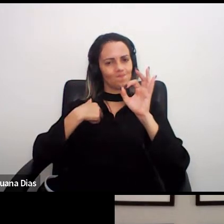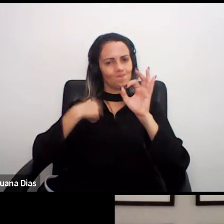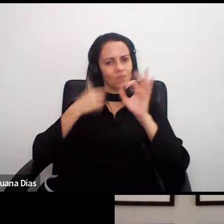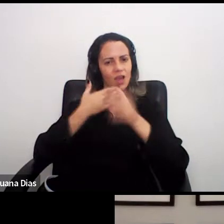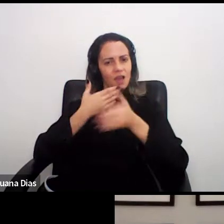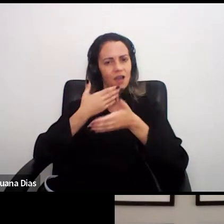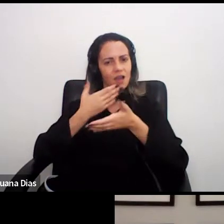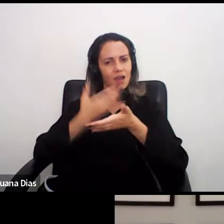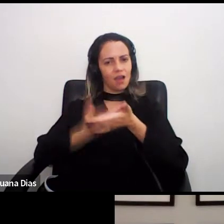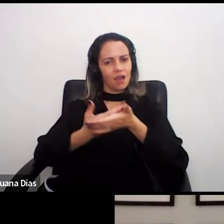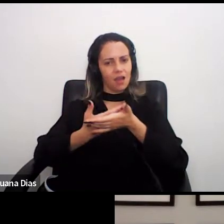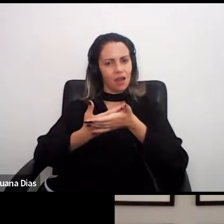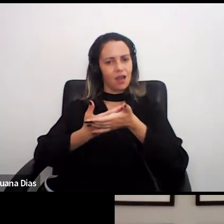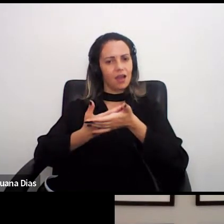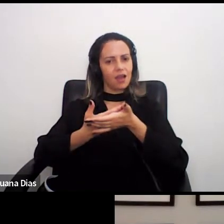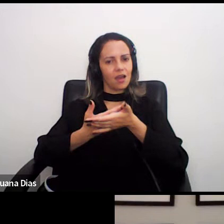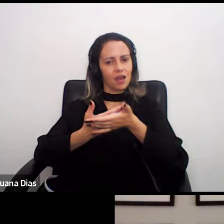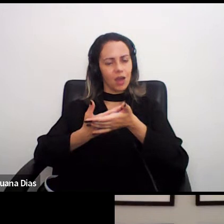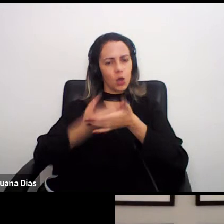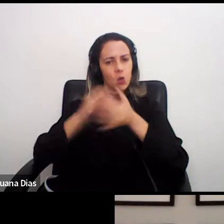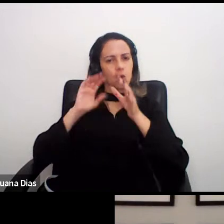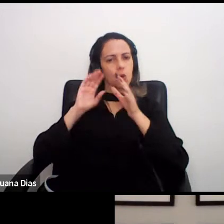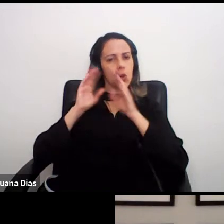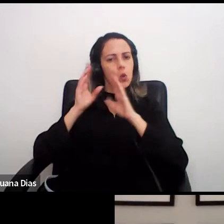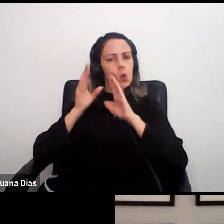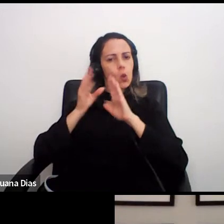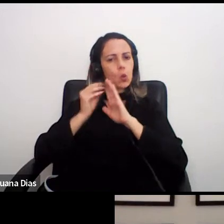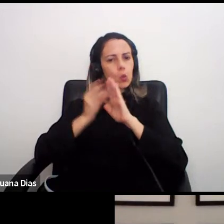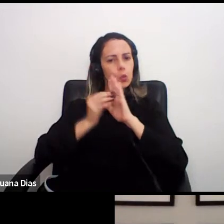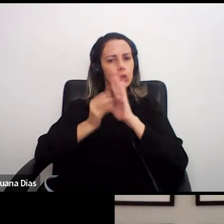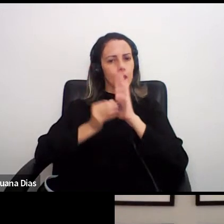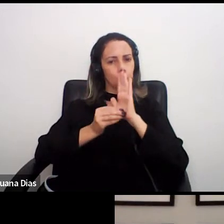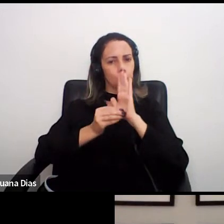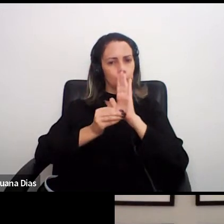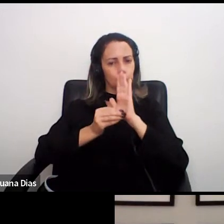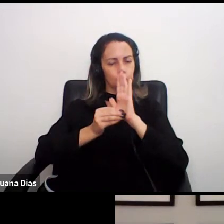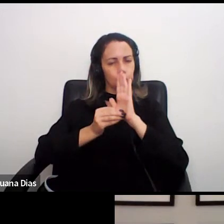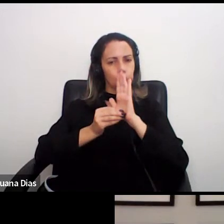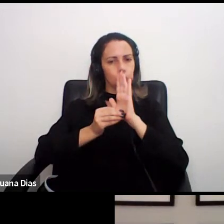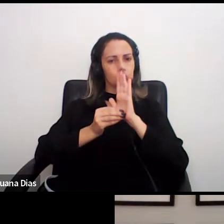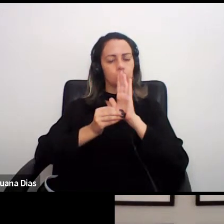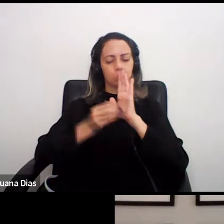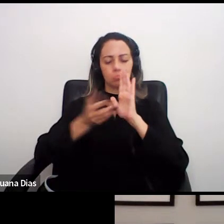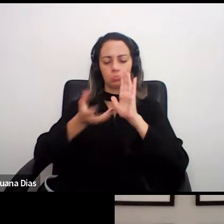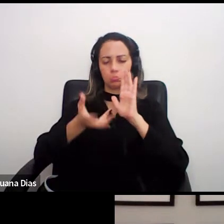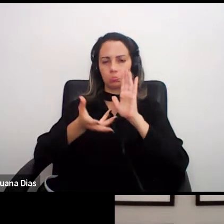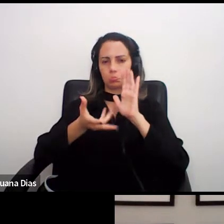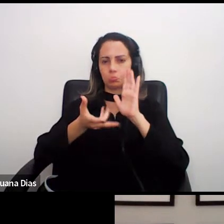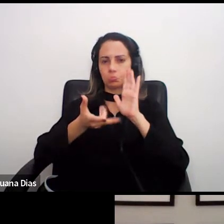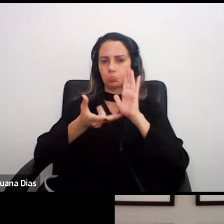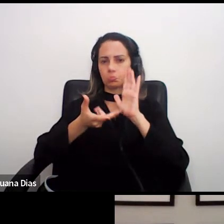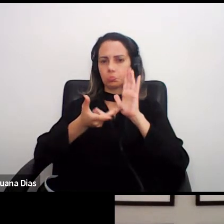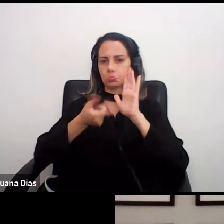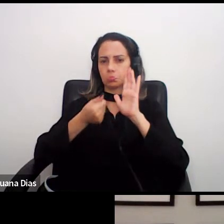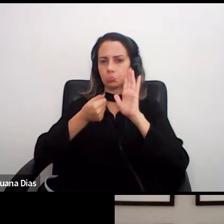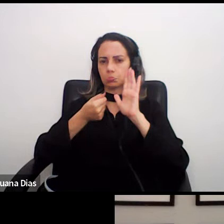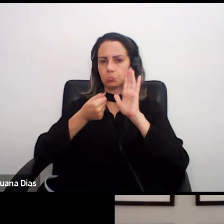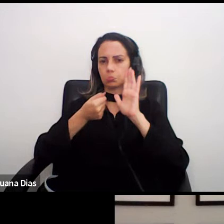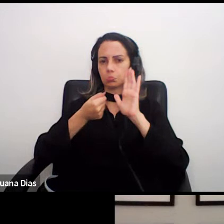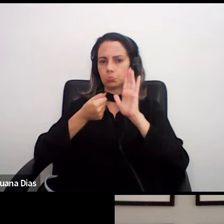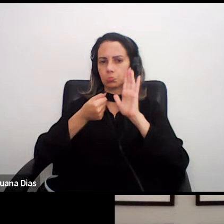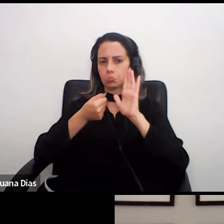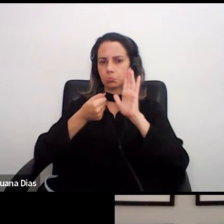encantado pelo conteúdo, que é uma coisa assim, sempre surpreendente, né? Surpreendente, como a